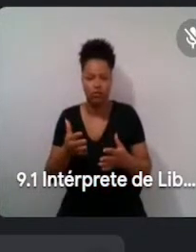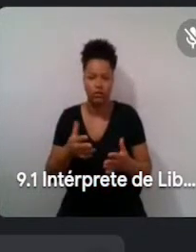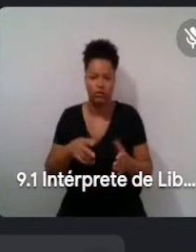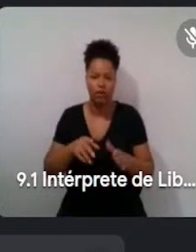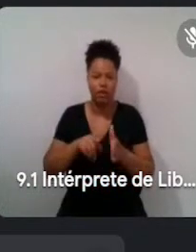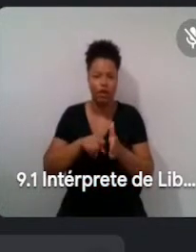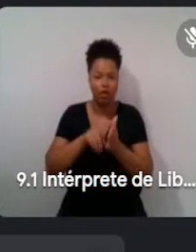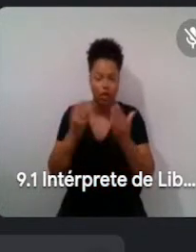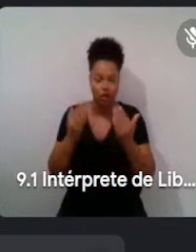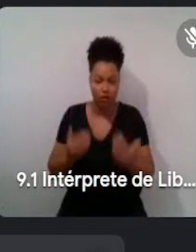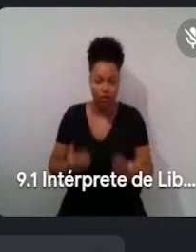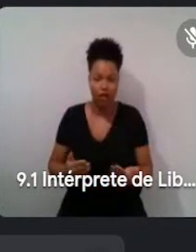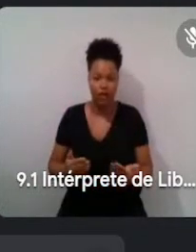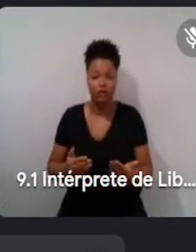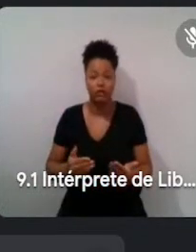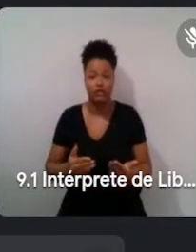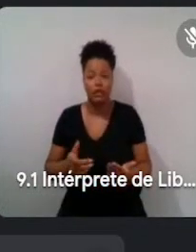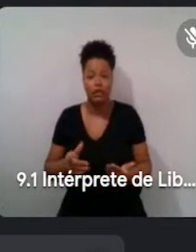à coligação,